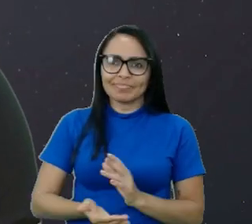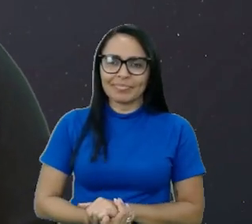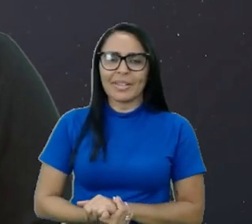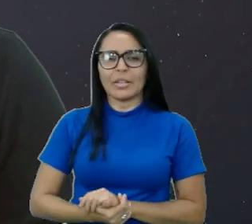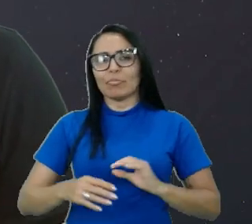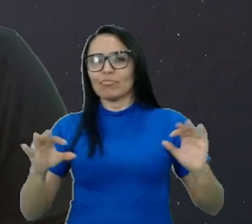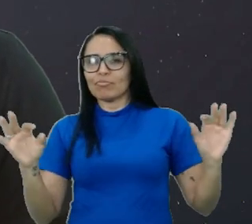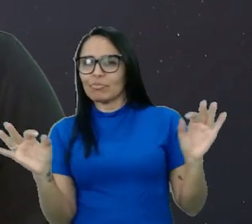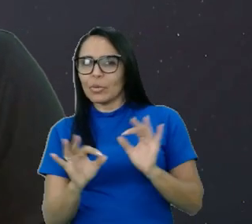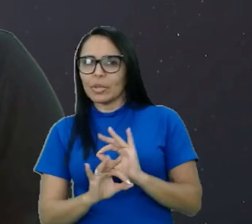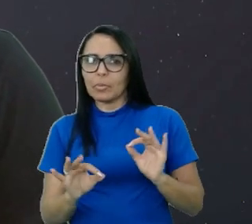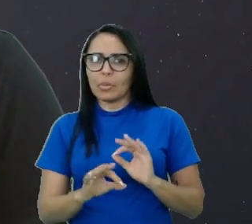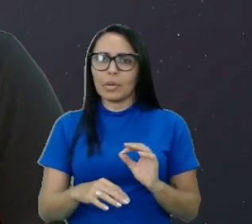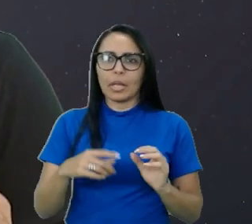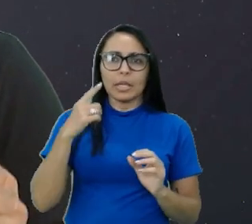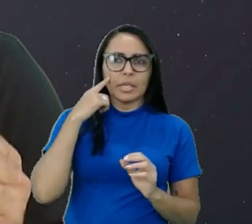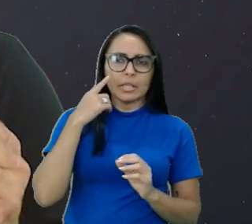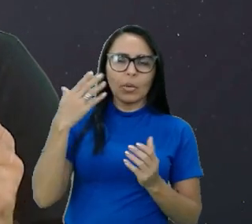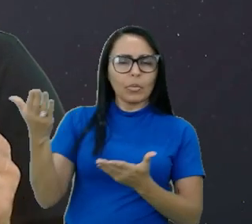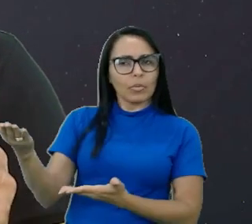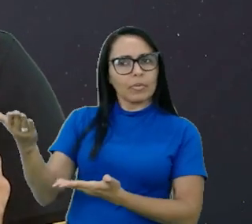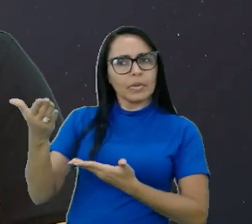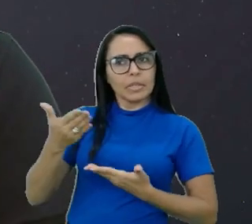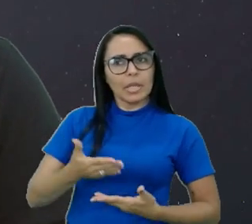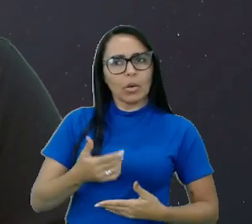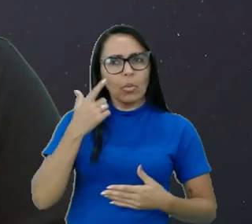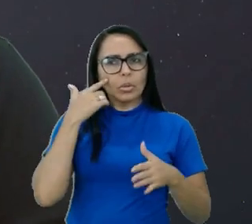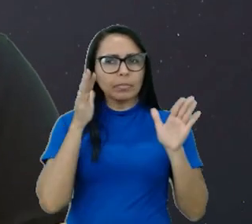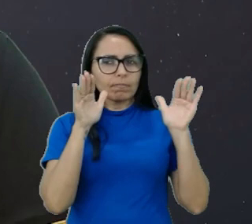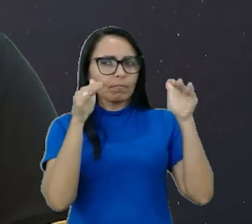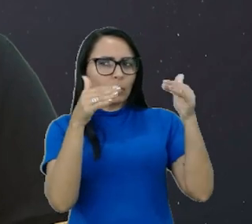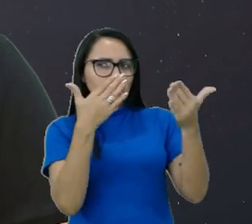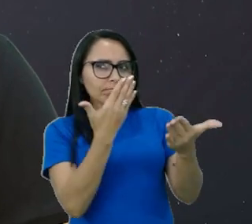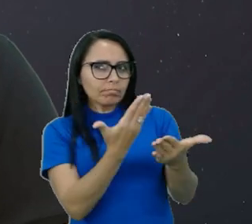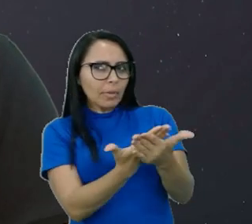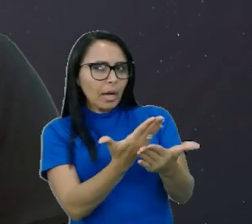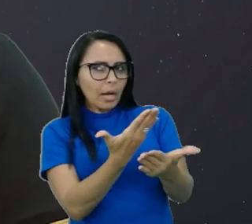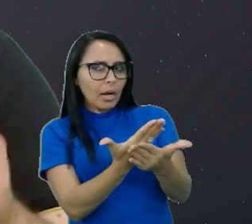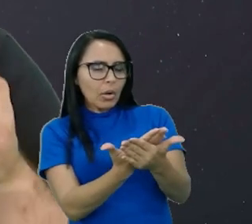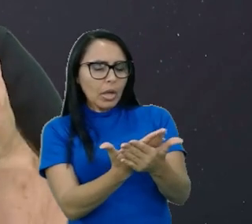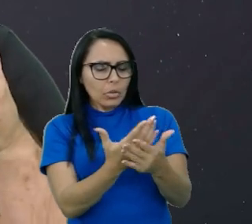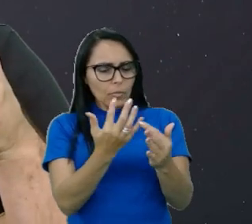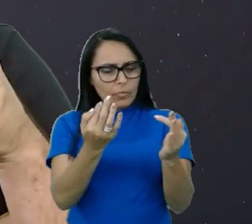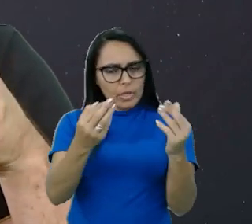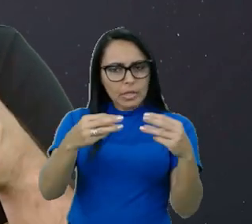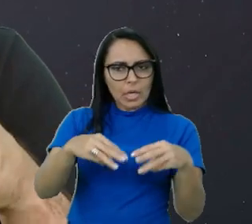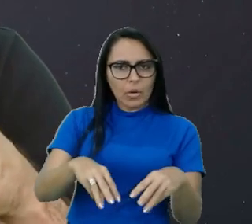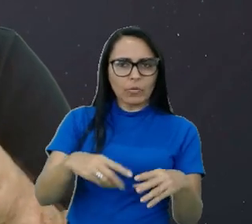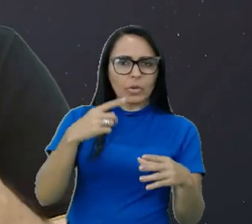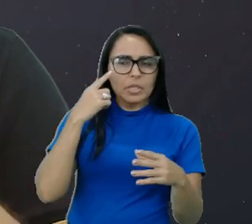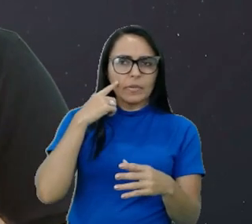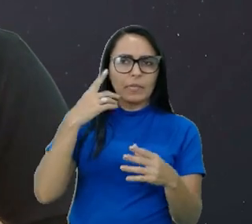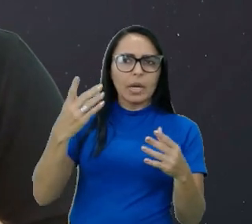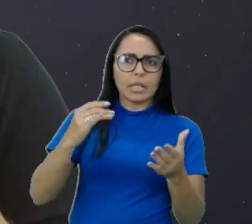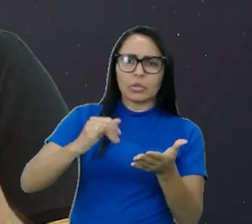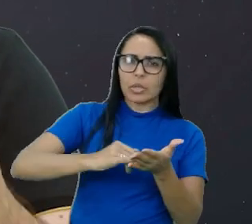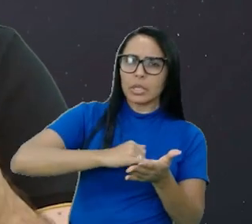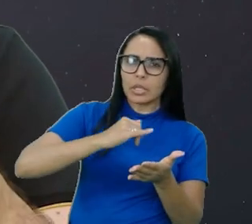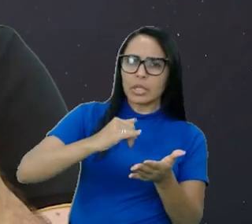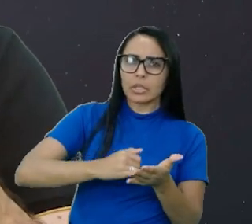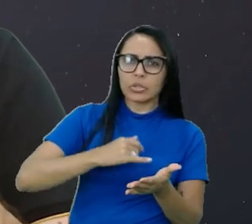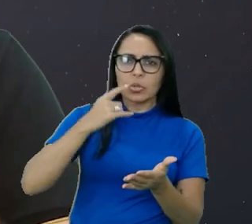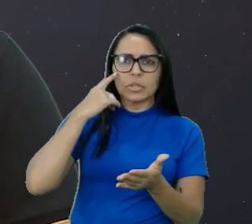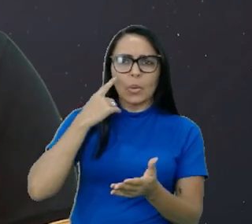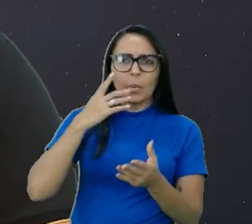de bola. Então eu te convido agora a ficar concentrado nessa aula. Ao final da aula, você vai no link da descrição e baixa